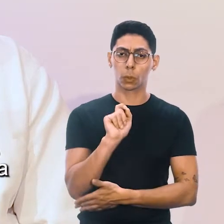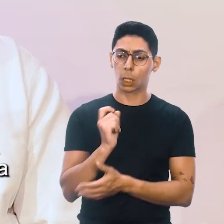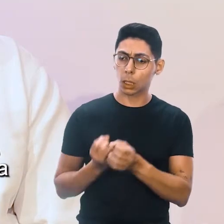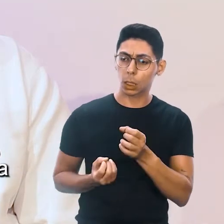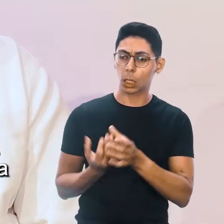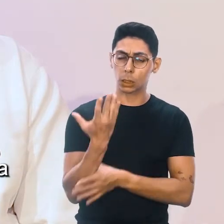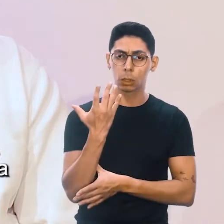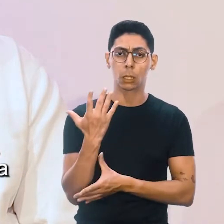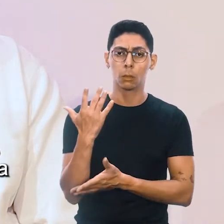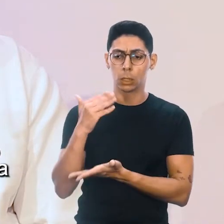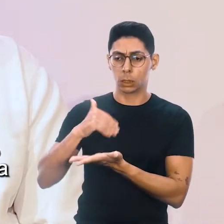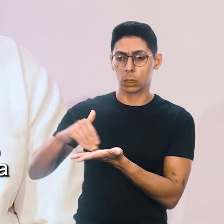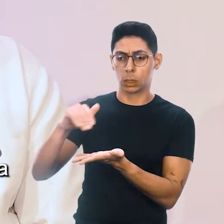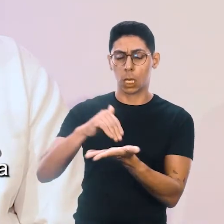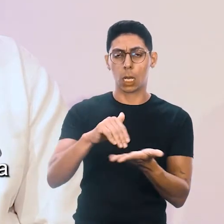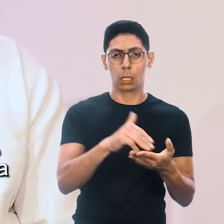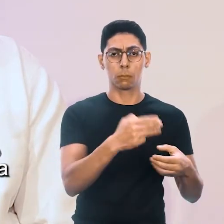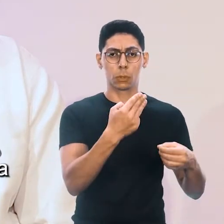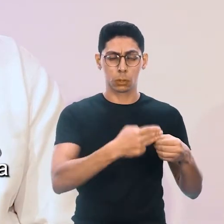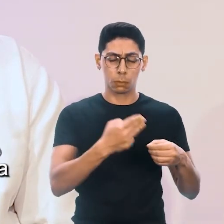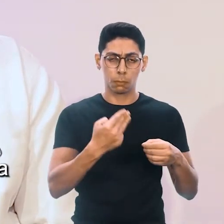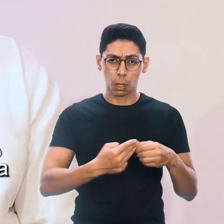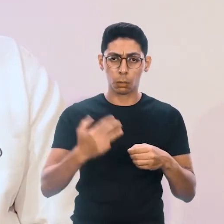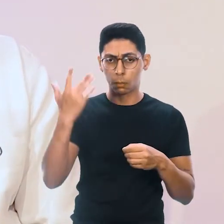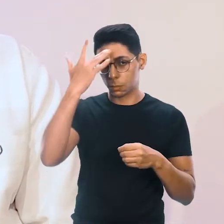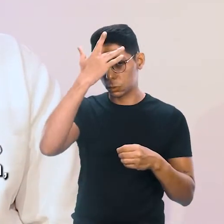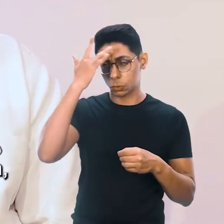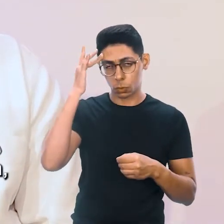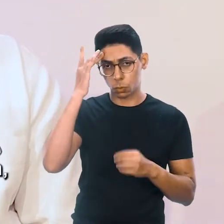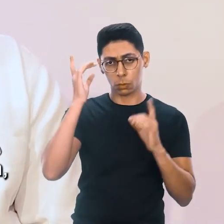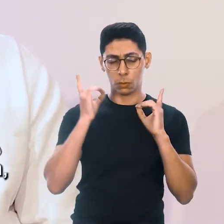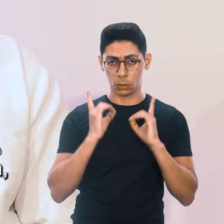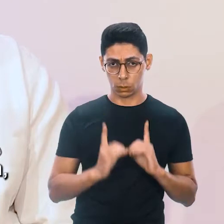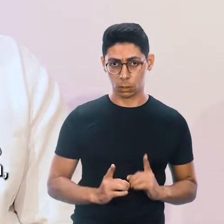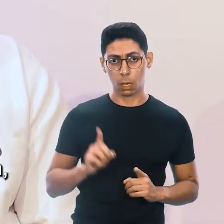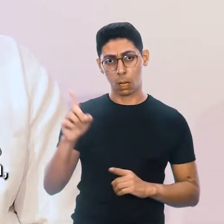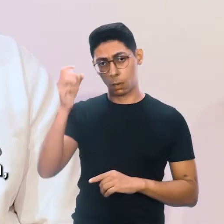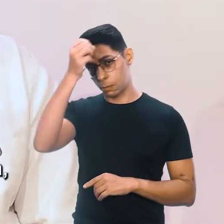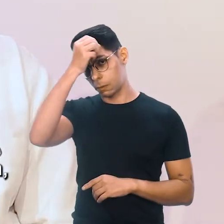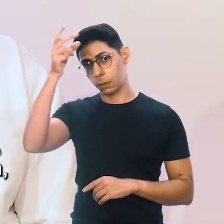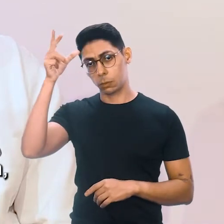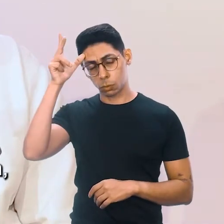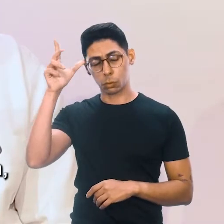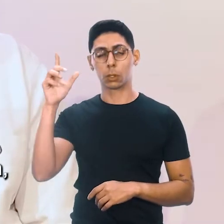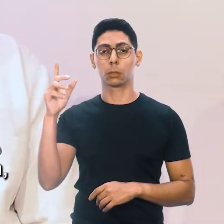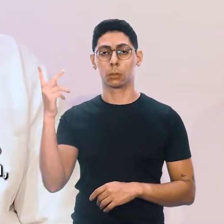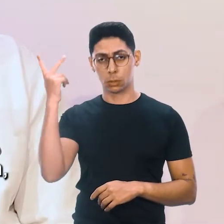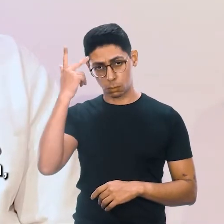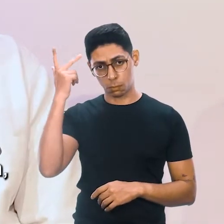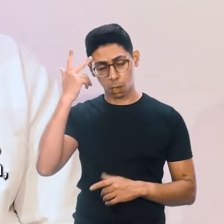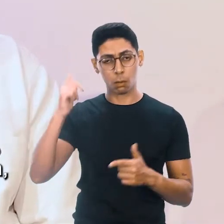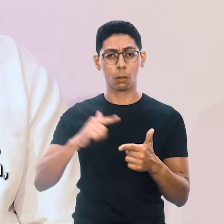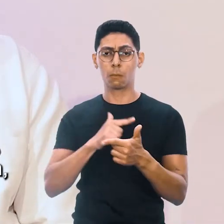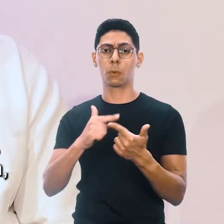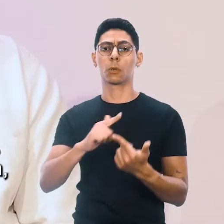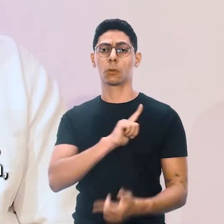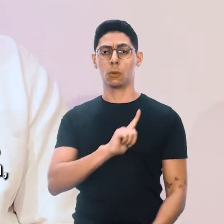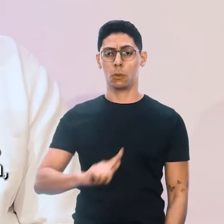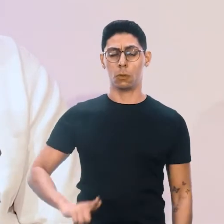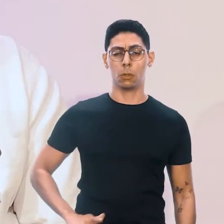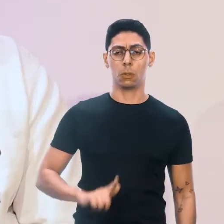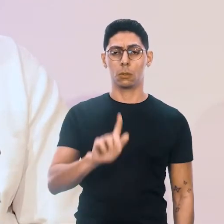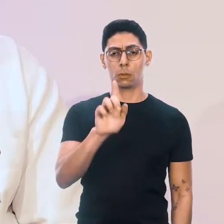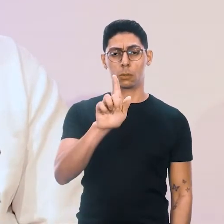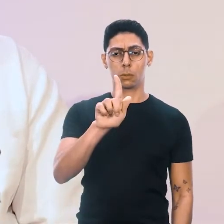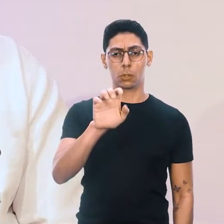dos Direitos da Pessoa com Deficiência, na Prefeitura de São Paulo. Depois, no governo do Geraldo Alckmin, a Secretaria Estadual dos